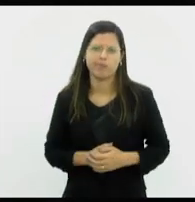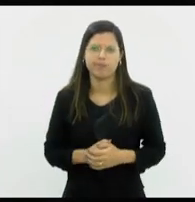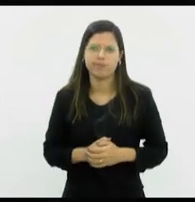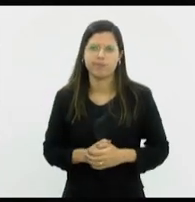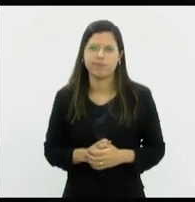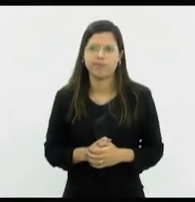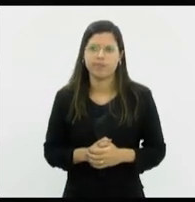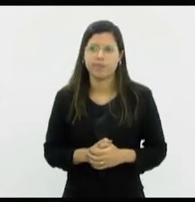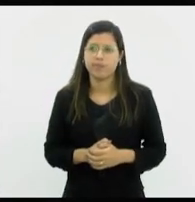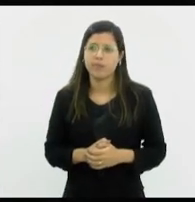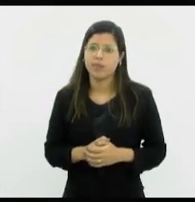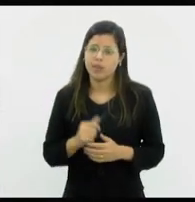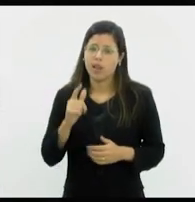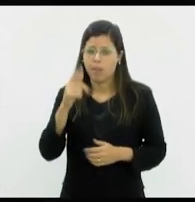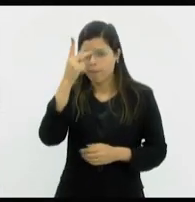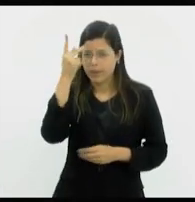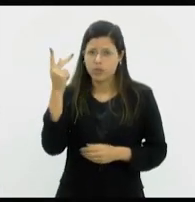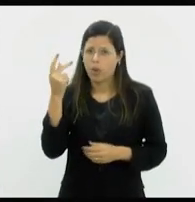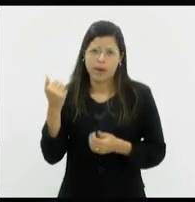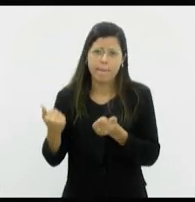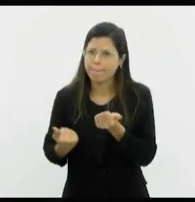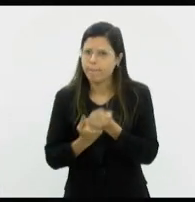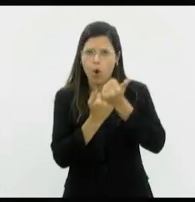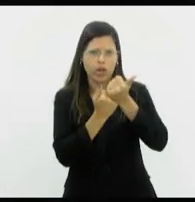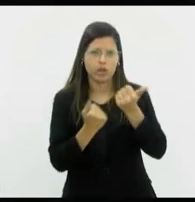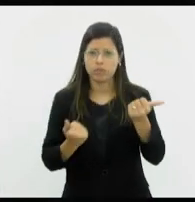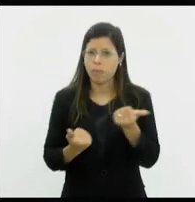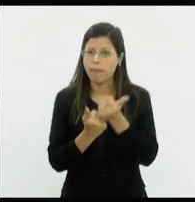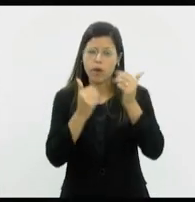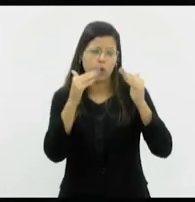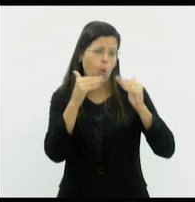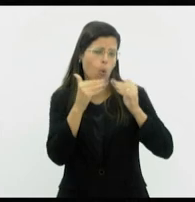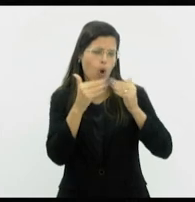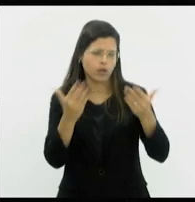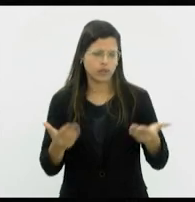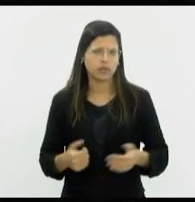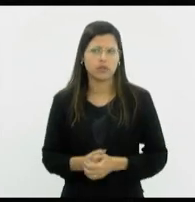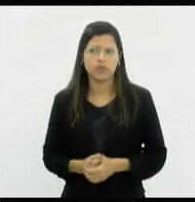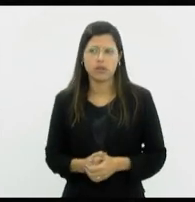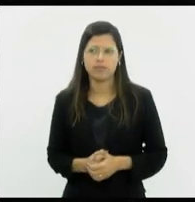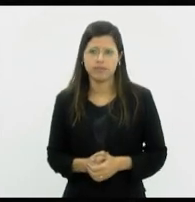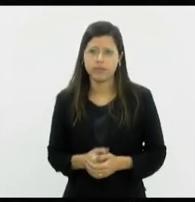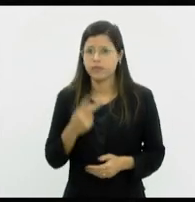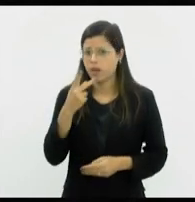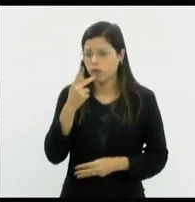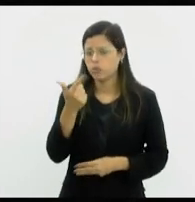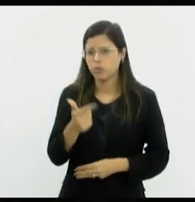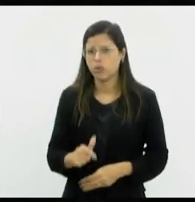São cúmplices e coniventes, cúmplices, cúmplices. Volto a frisar.